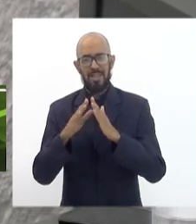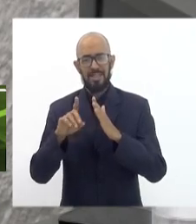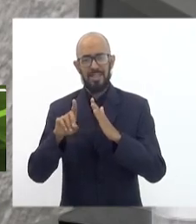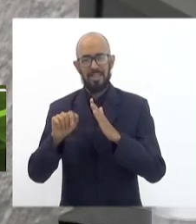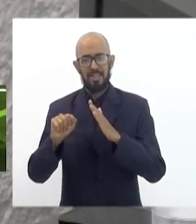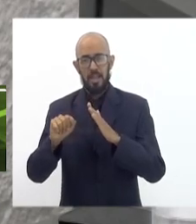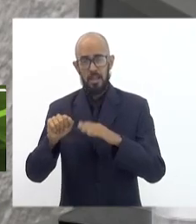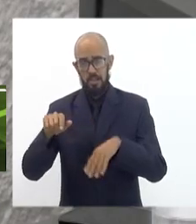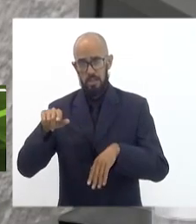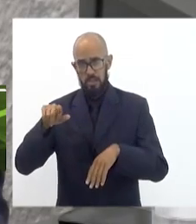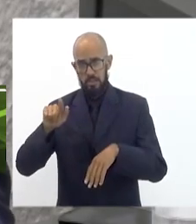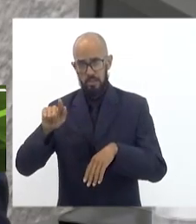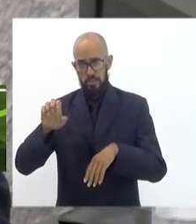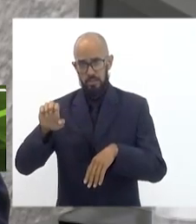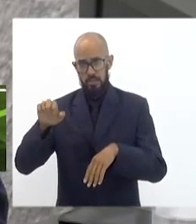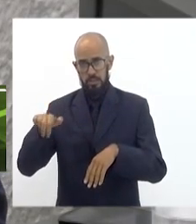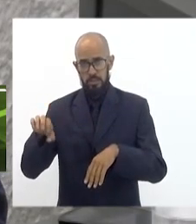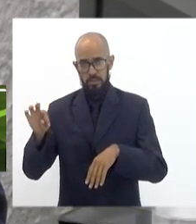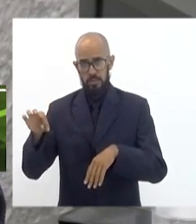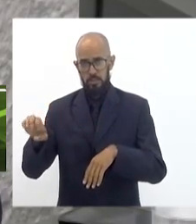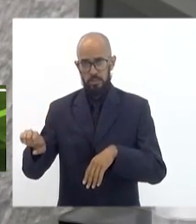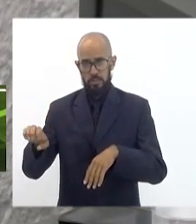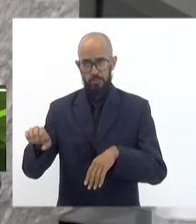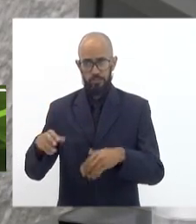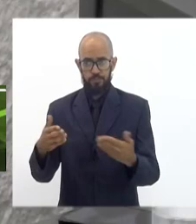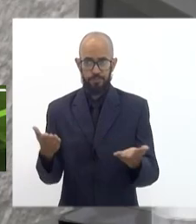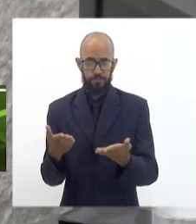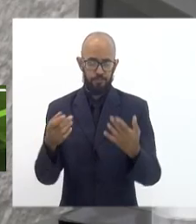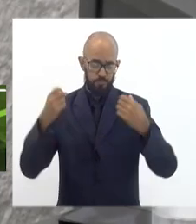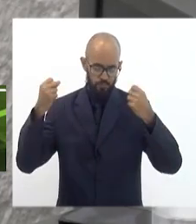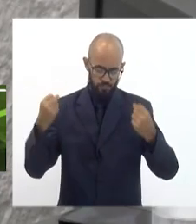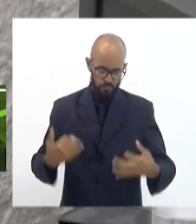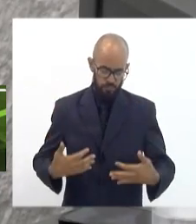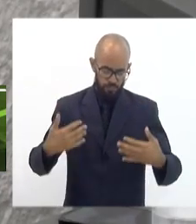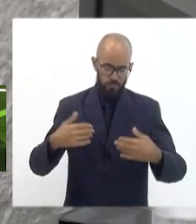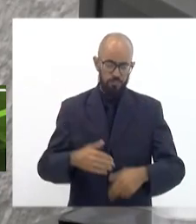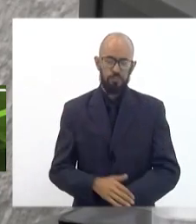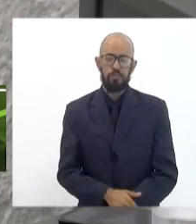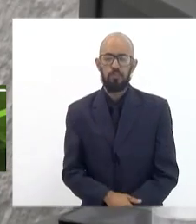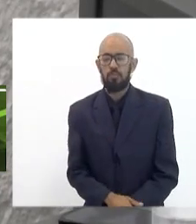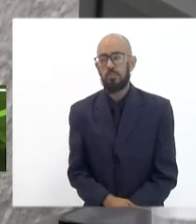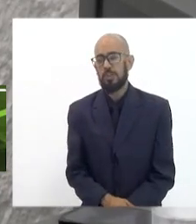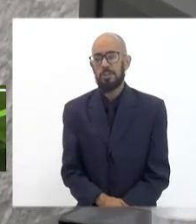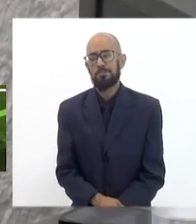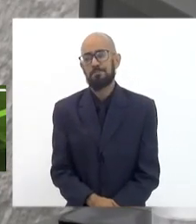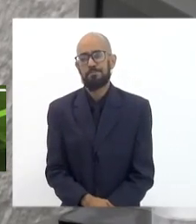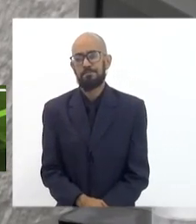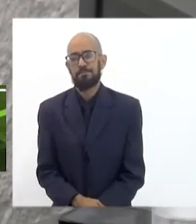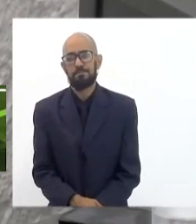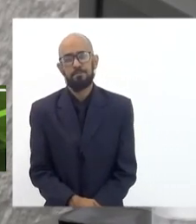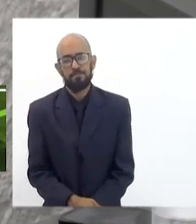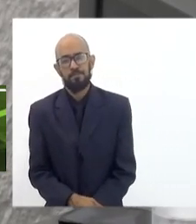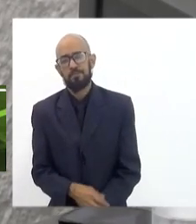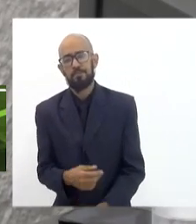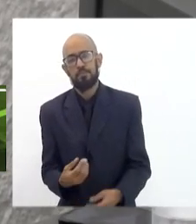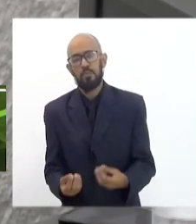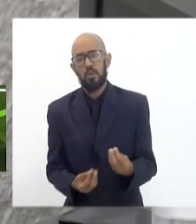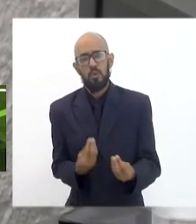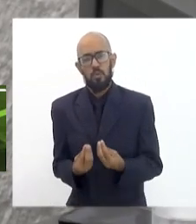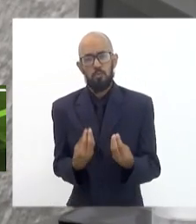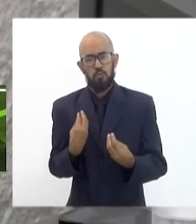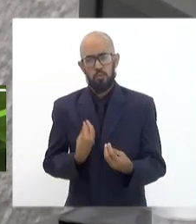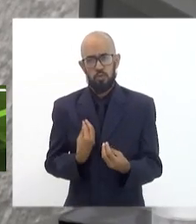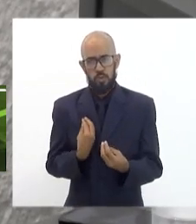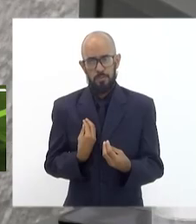sendo desenvolvidos lá então deixou agora explicar já que a gente falou desses três órgãos e como é que funciona agora